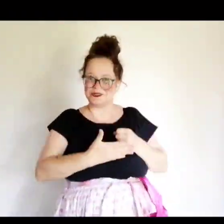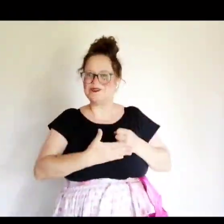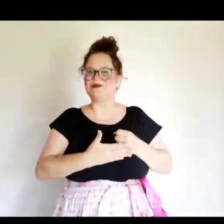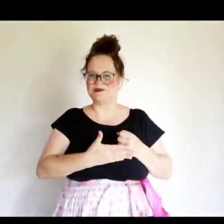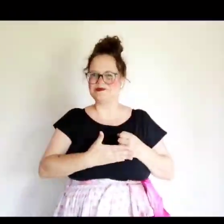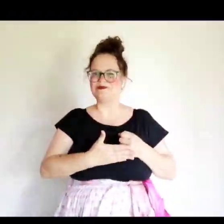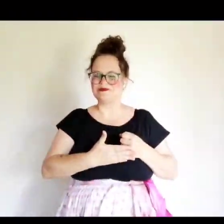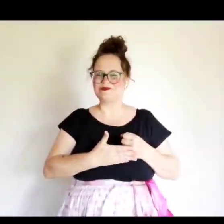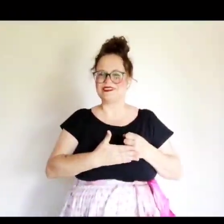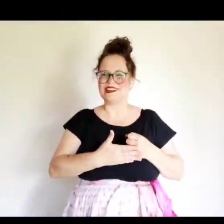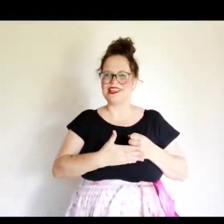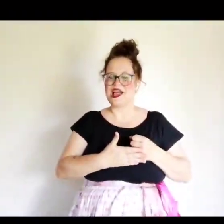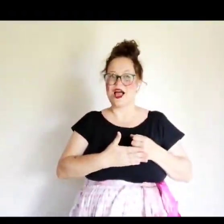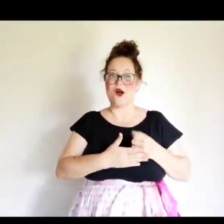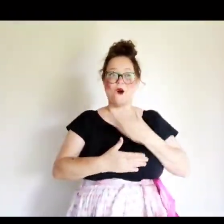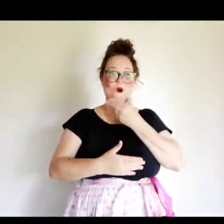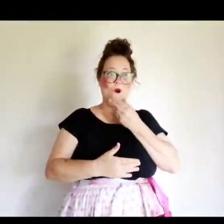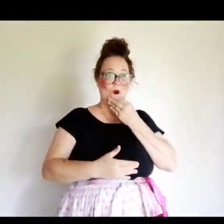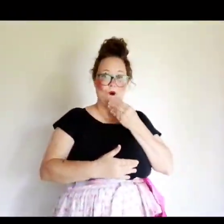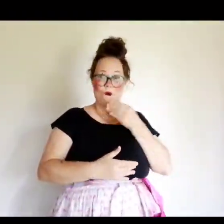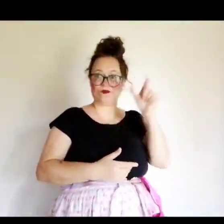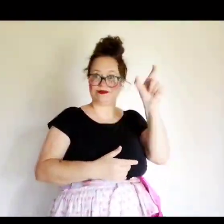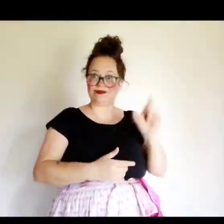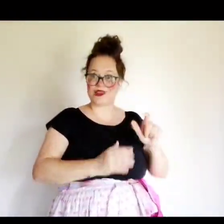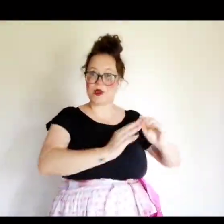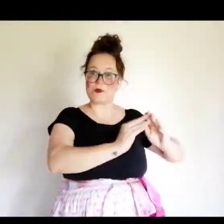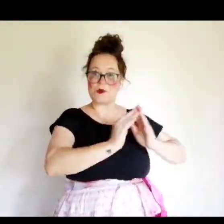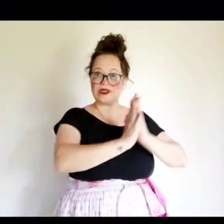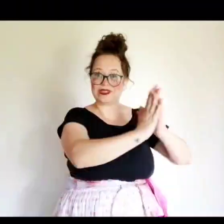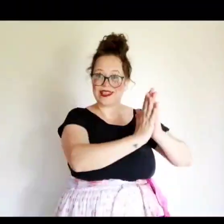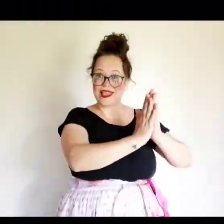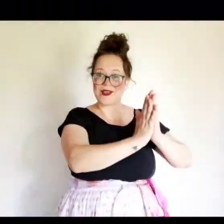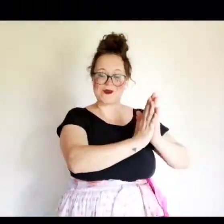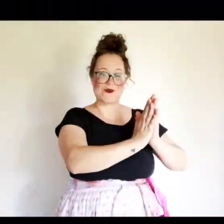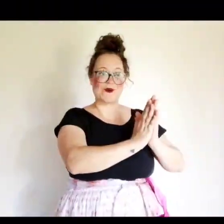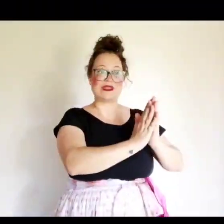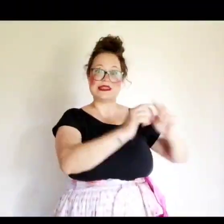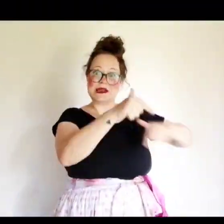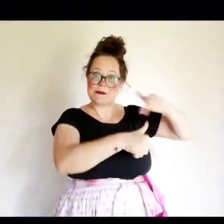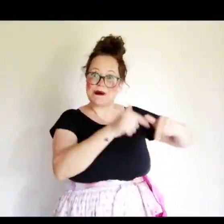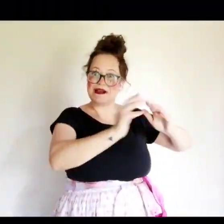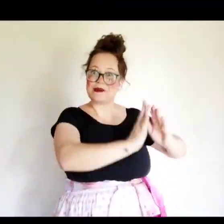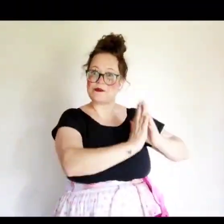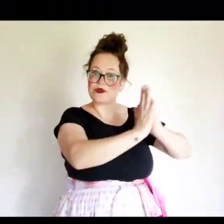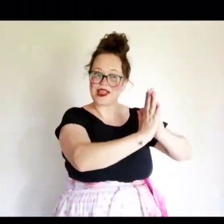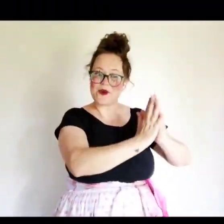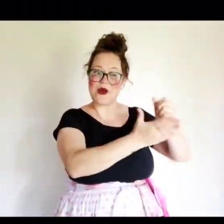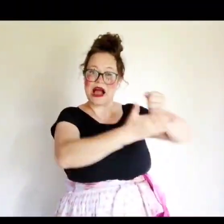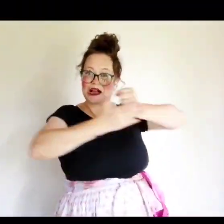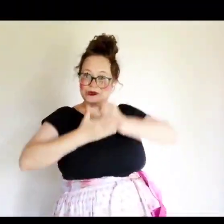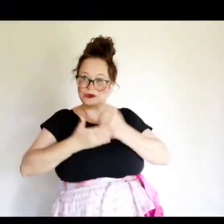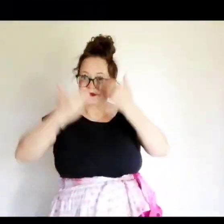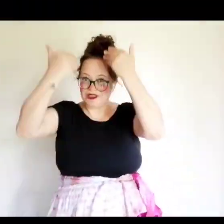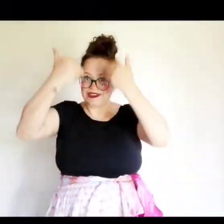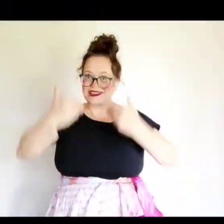né? Com essa coisa do bonequeiro ajudando uma boneca de pano a se expressar por aí.